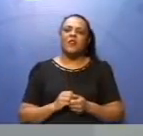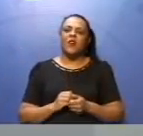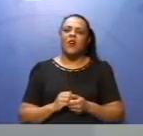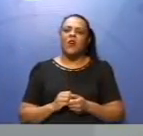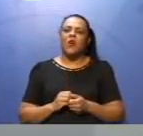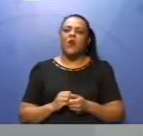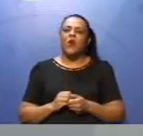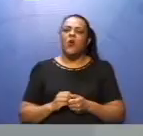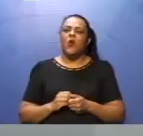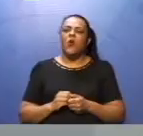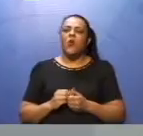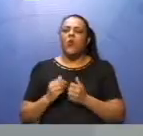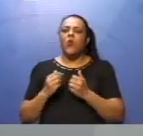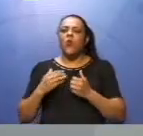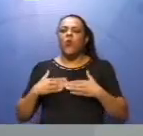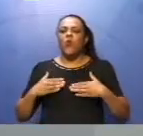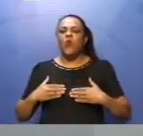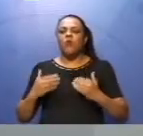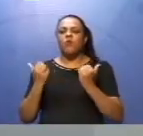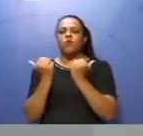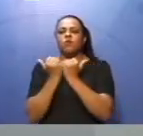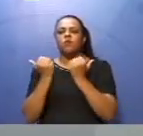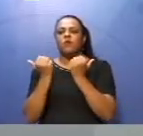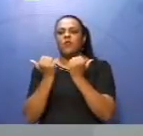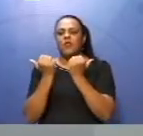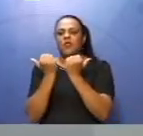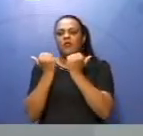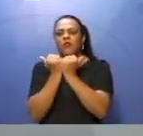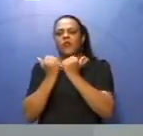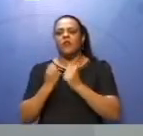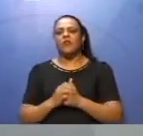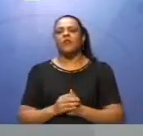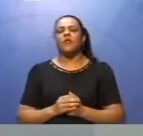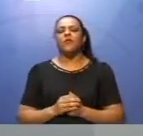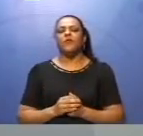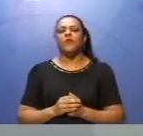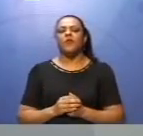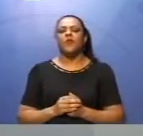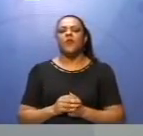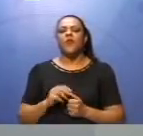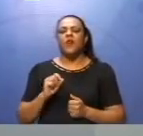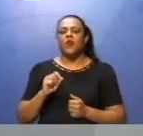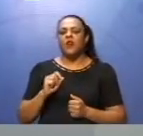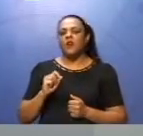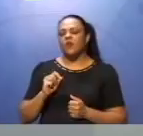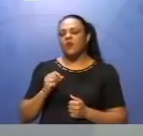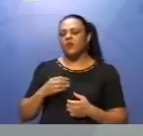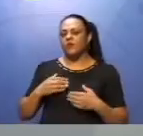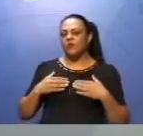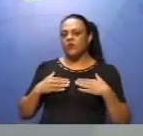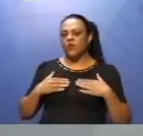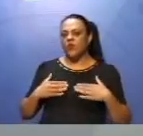nosso organismo, Então, o sistema imunológico,